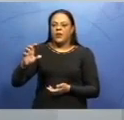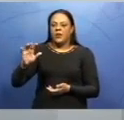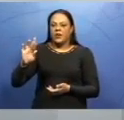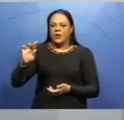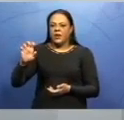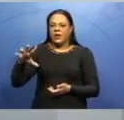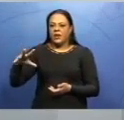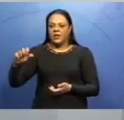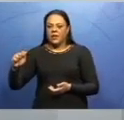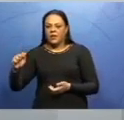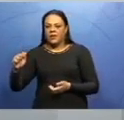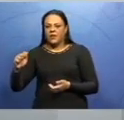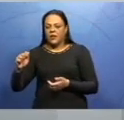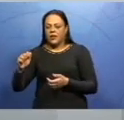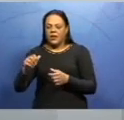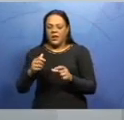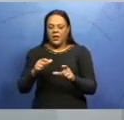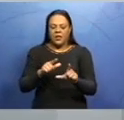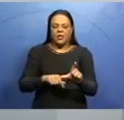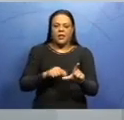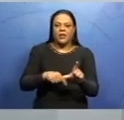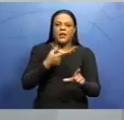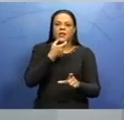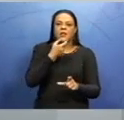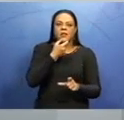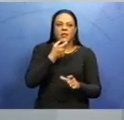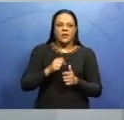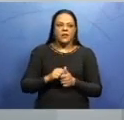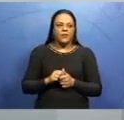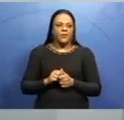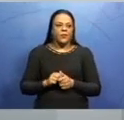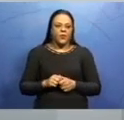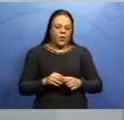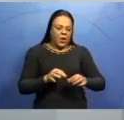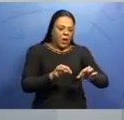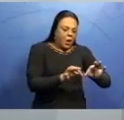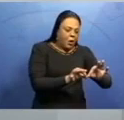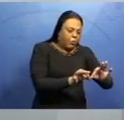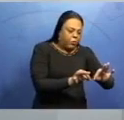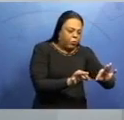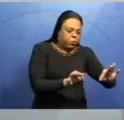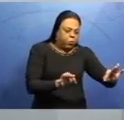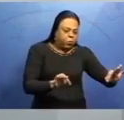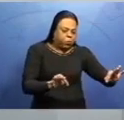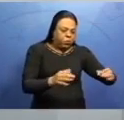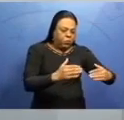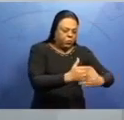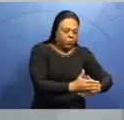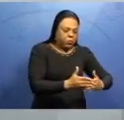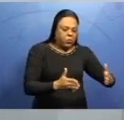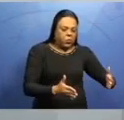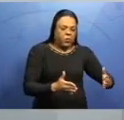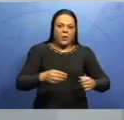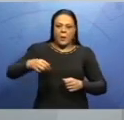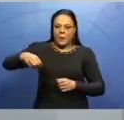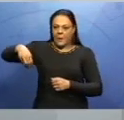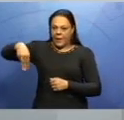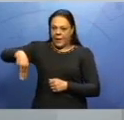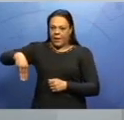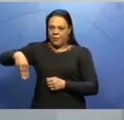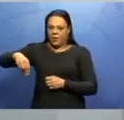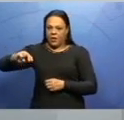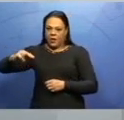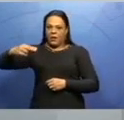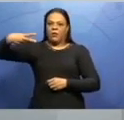inglês. Metro quadrado. Olha lá o metro ao quadrado. O M ao quadrado.